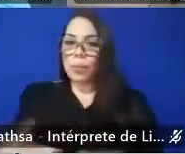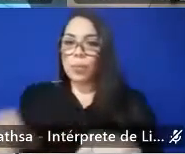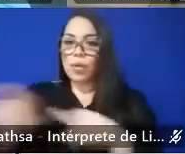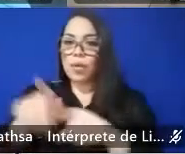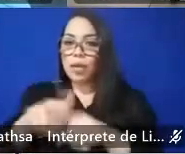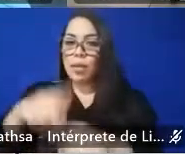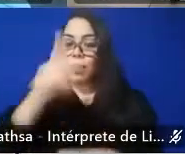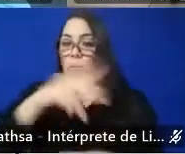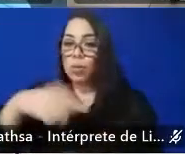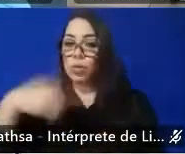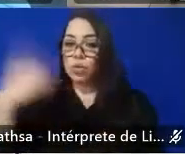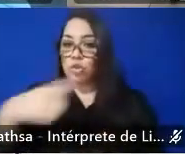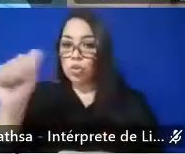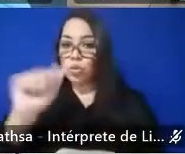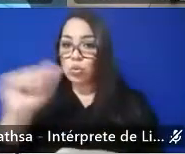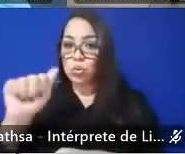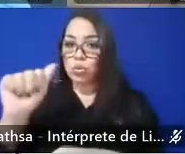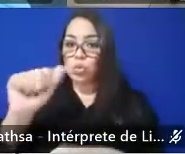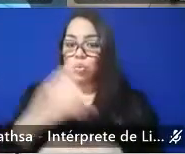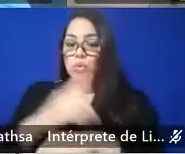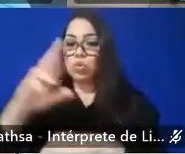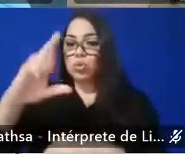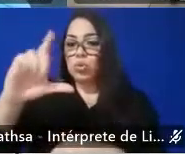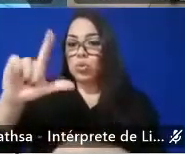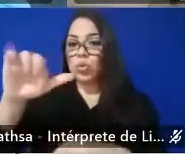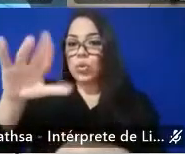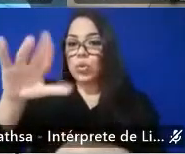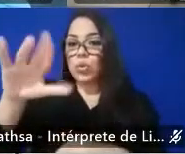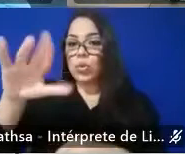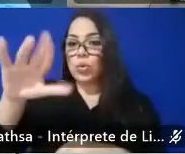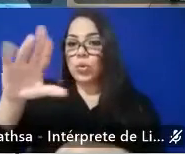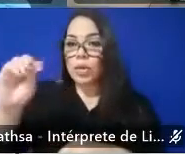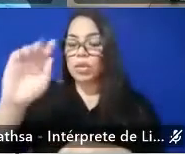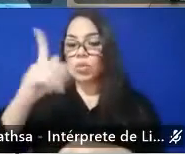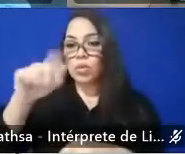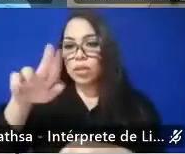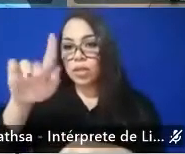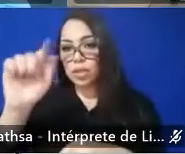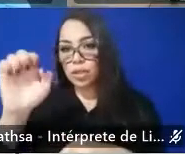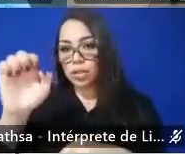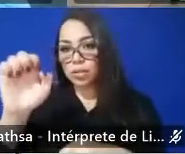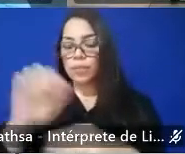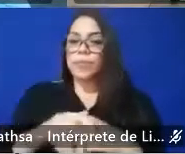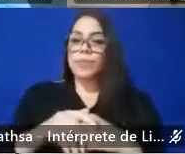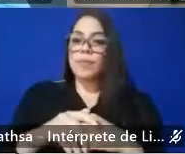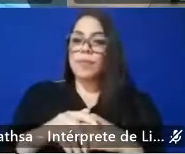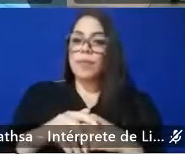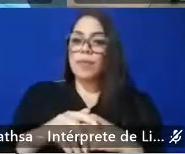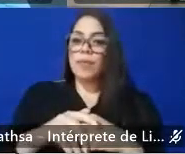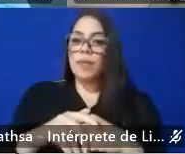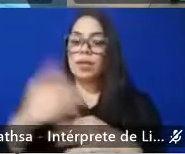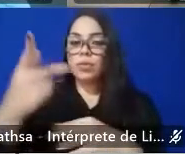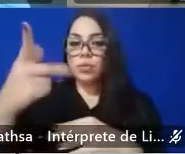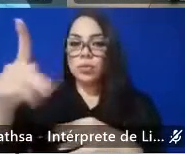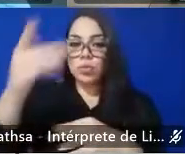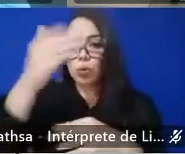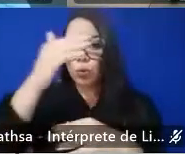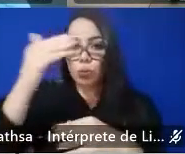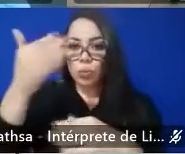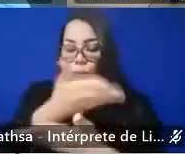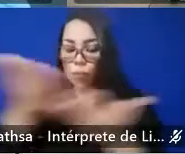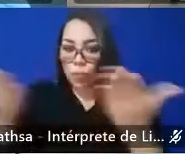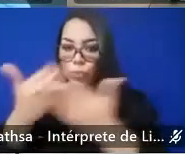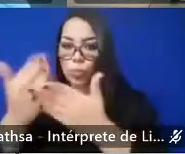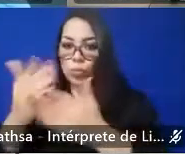Dr Cláudio Henrique da Cruz Viana a excelentíssima senhora corregedora-geral do Ministério Público Dra